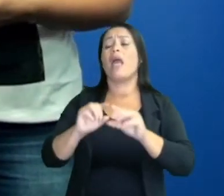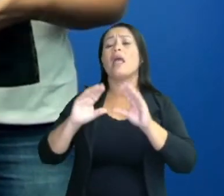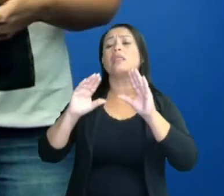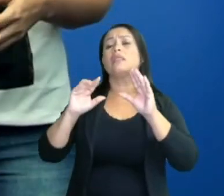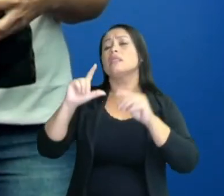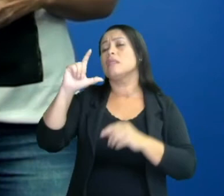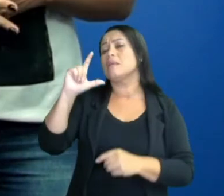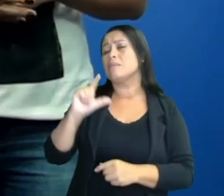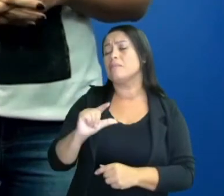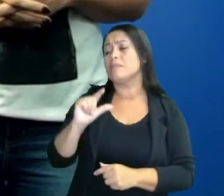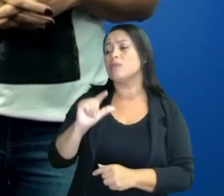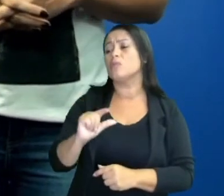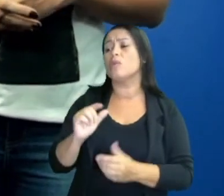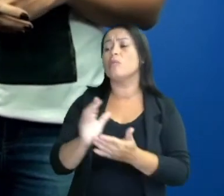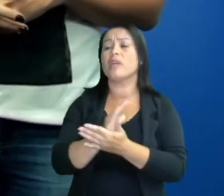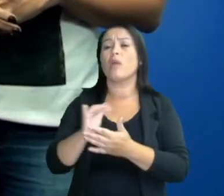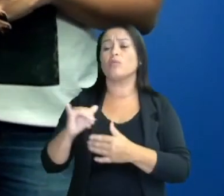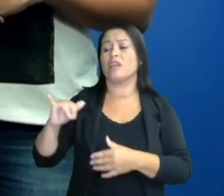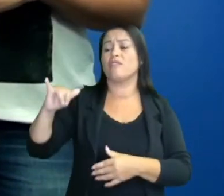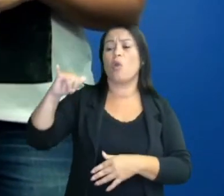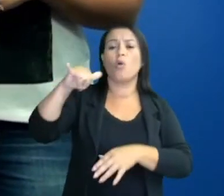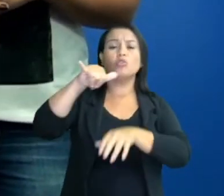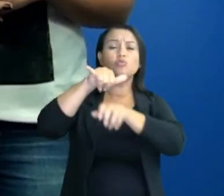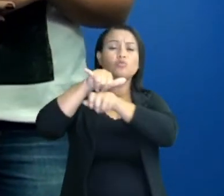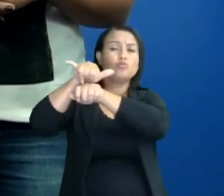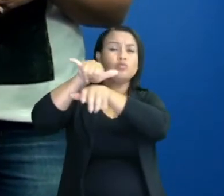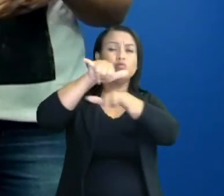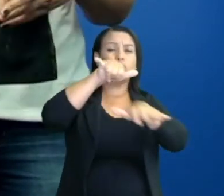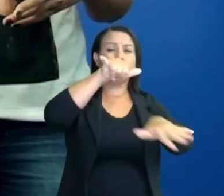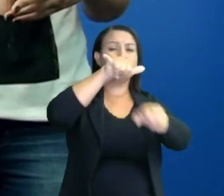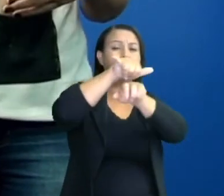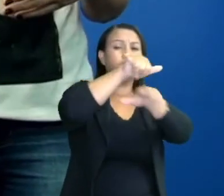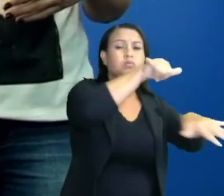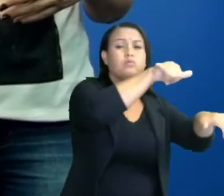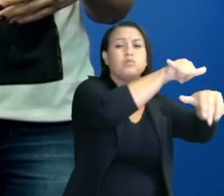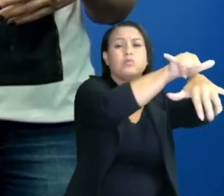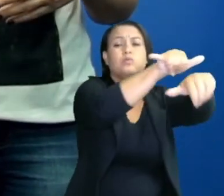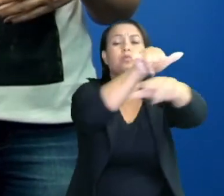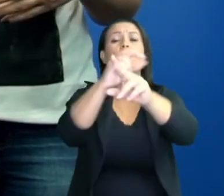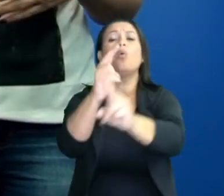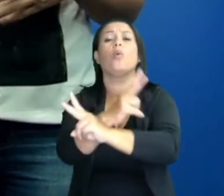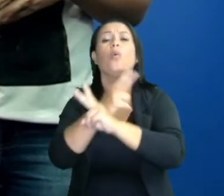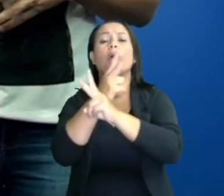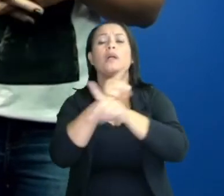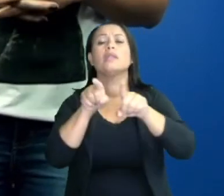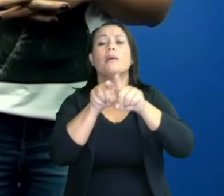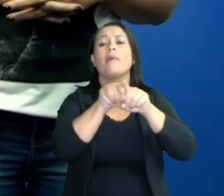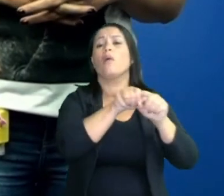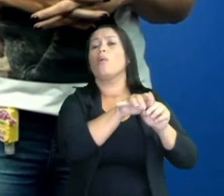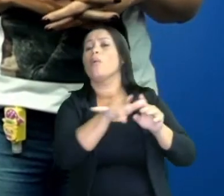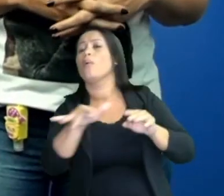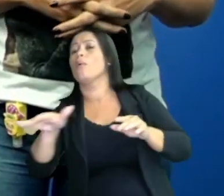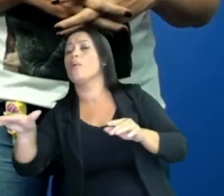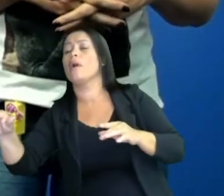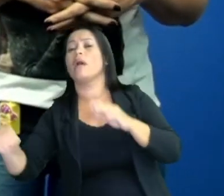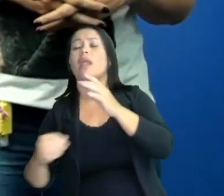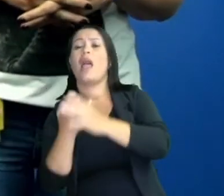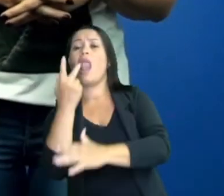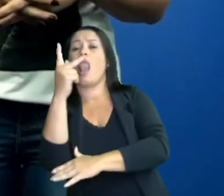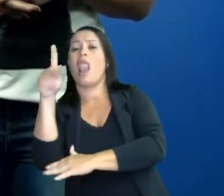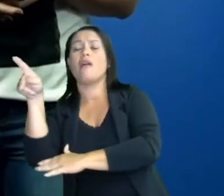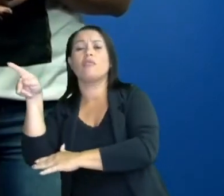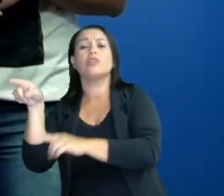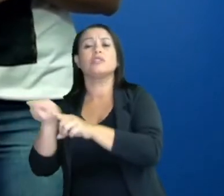os produtos são pulverizadas por aviões e por conta do vento acabam atingindo áreas para além das louvores